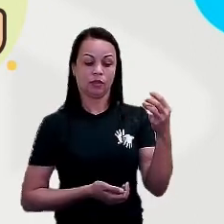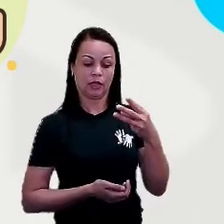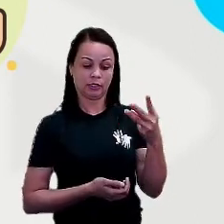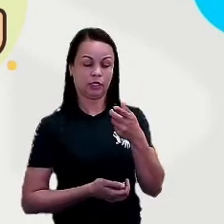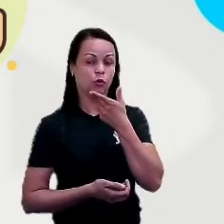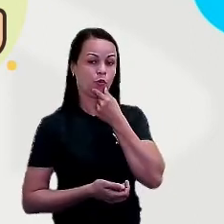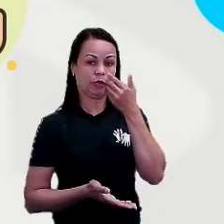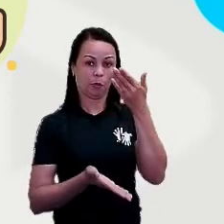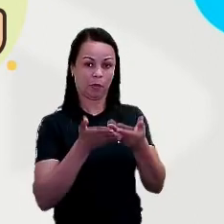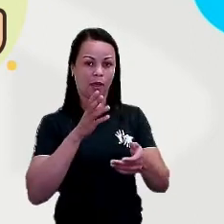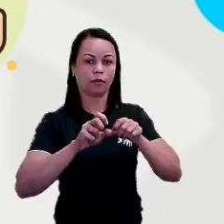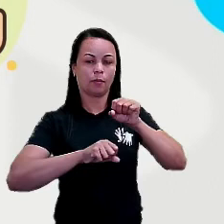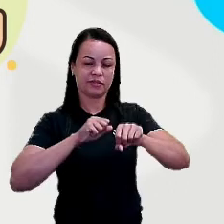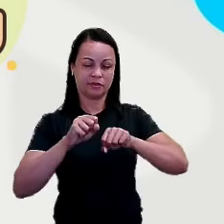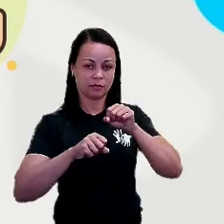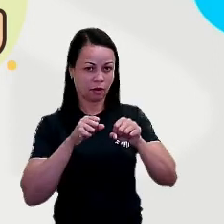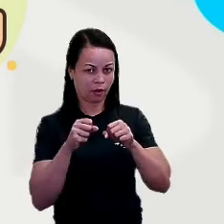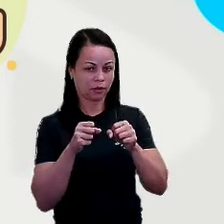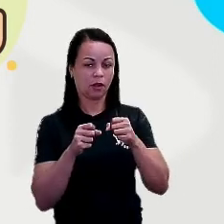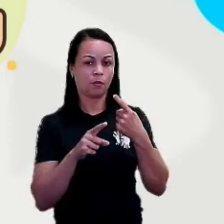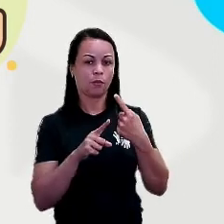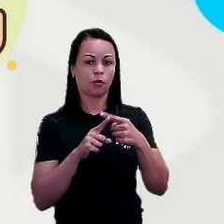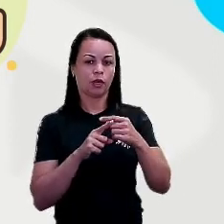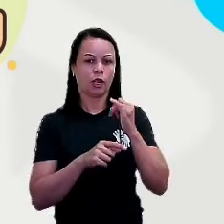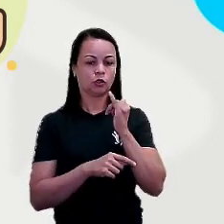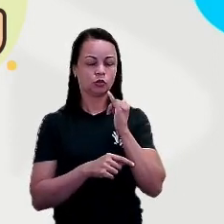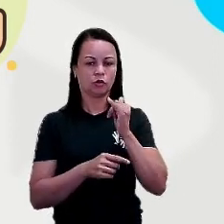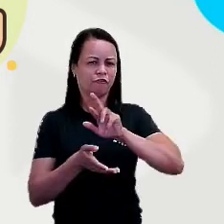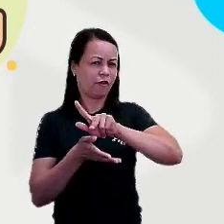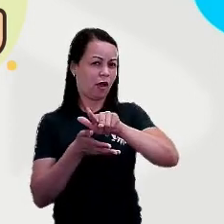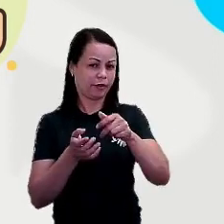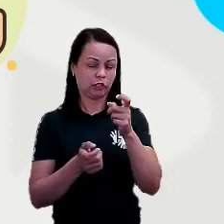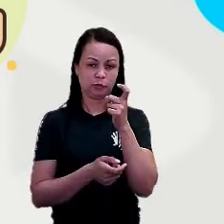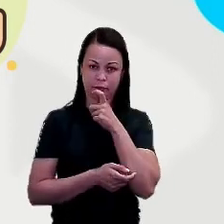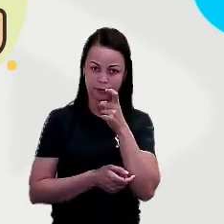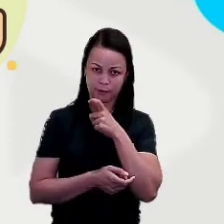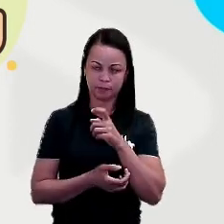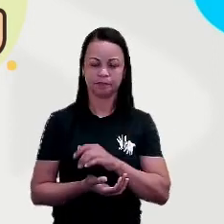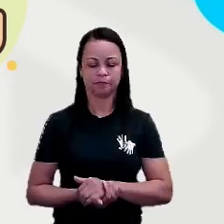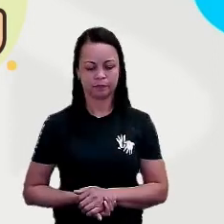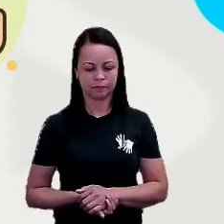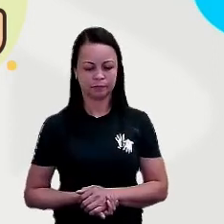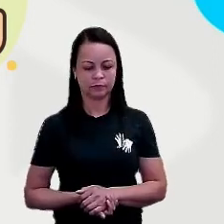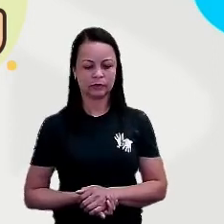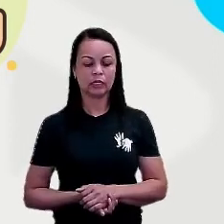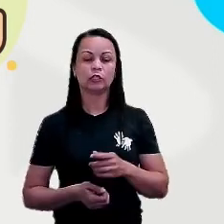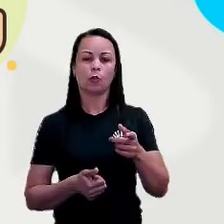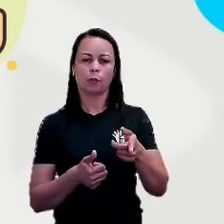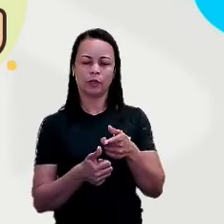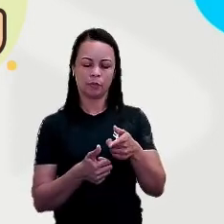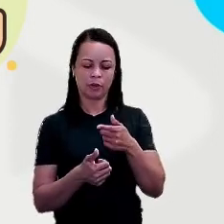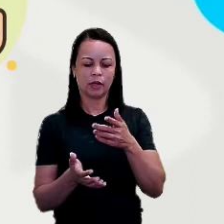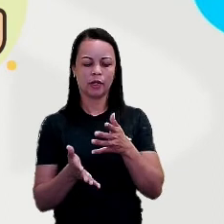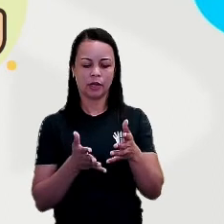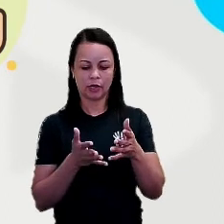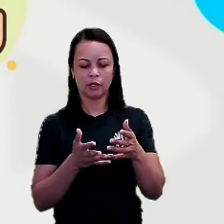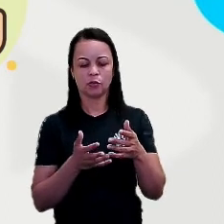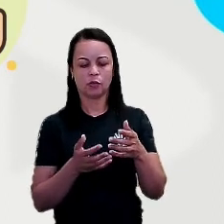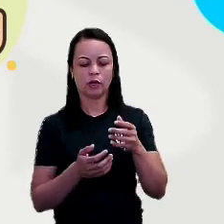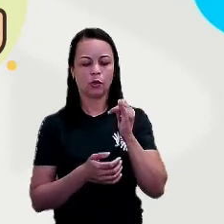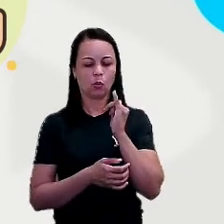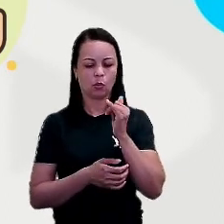primeira coisa que aconteceu foi que ele começou a contar inúmeras mentiras. Então, primeiro ele conta as mentiras, depois o pai dele alerta